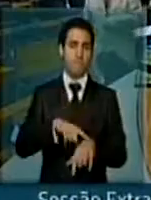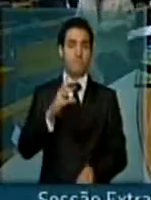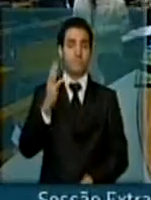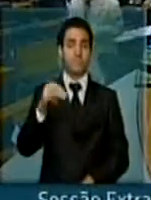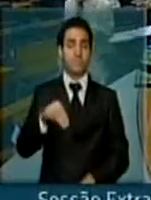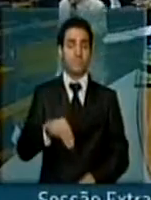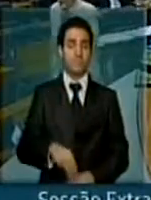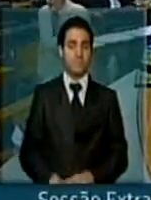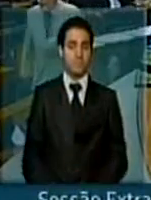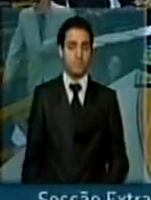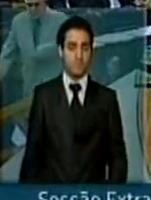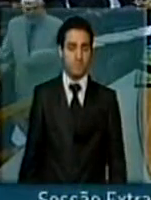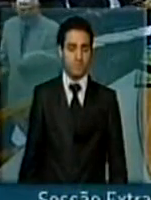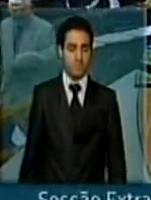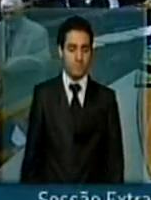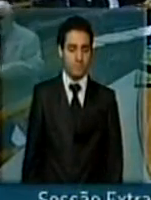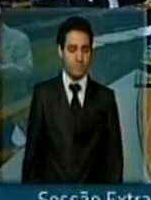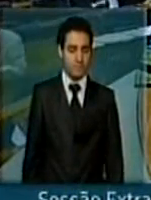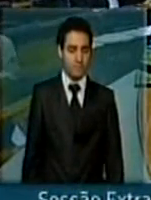Minutos na tribuna.